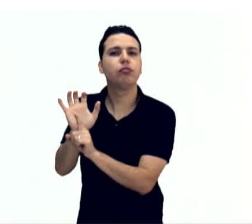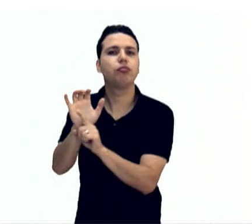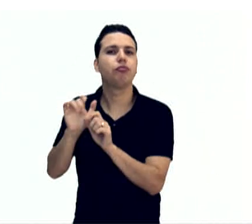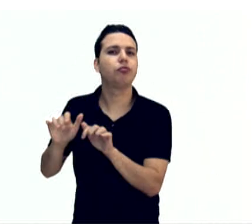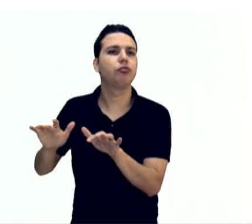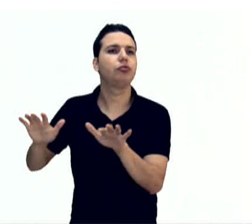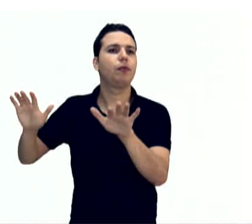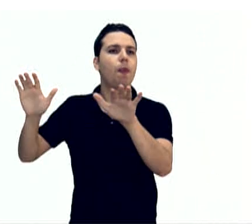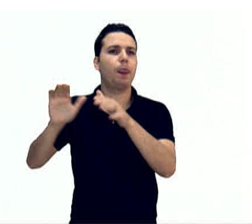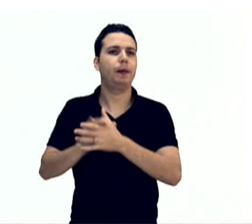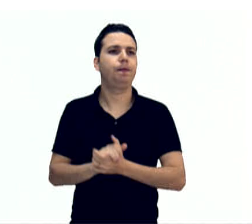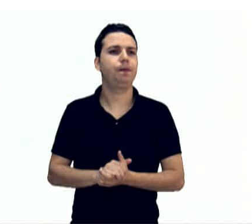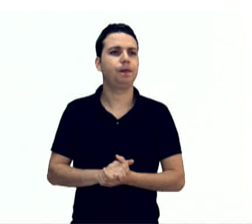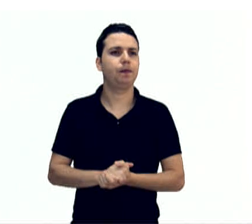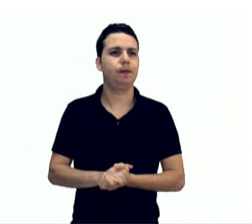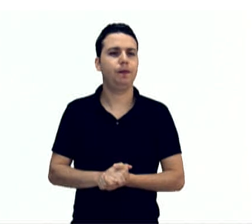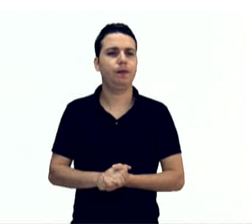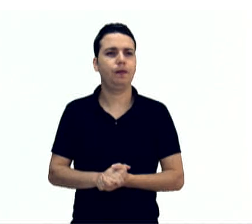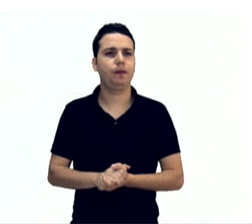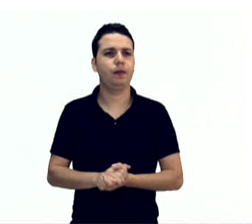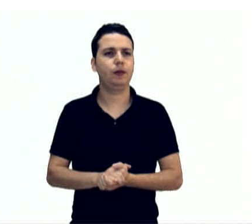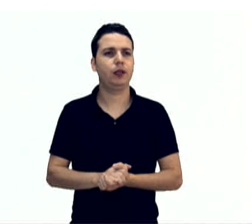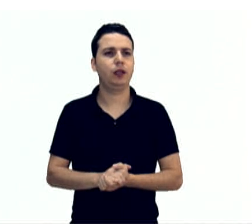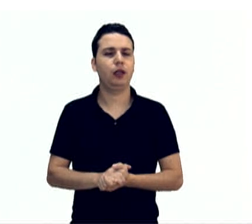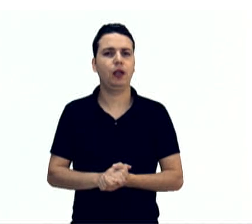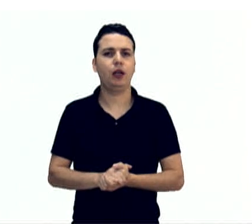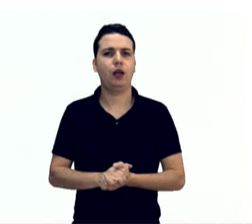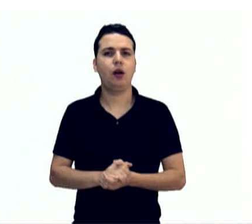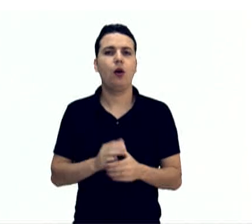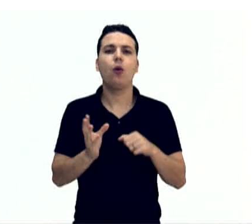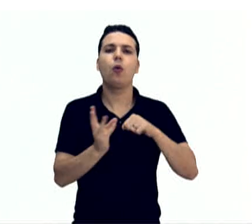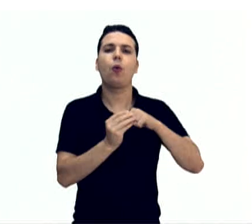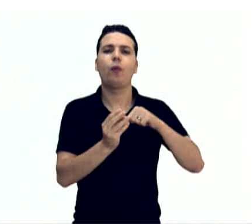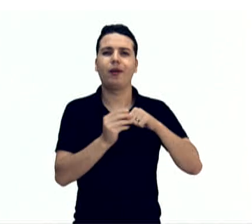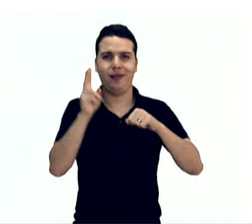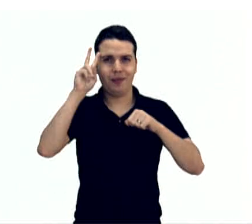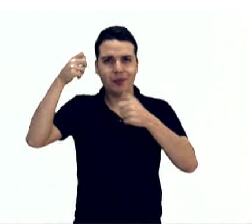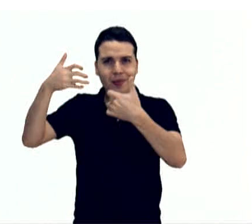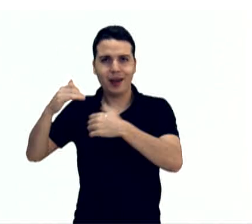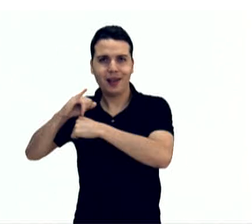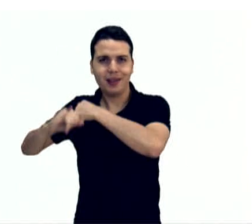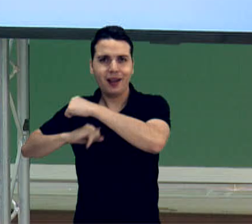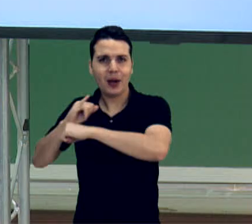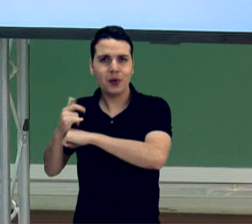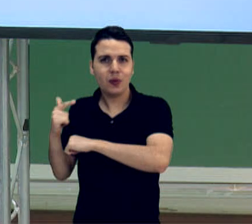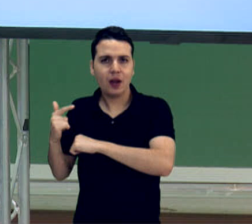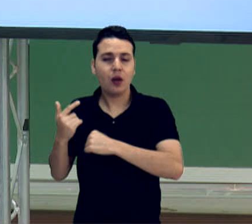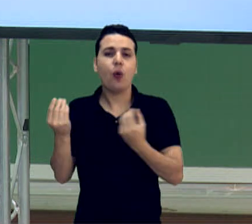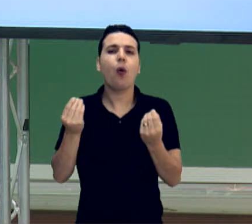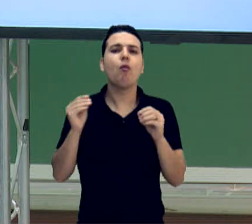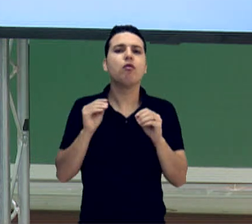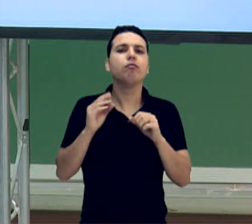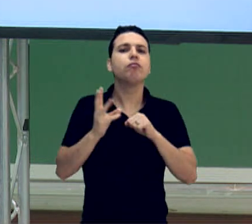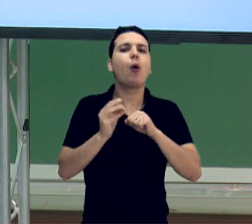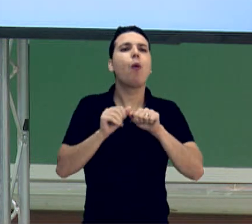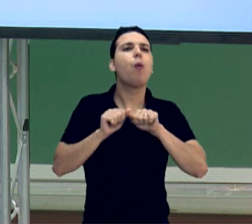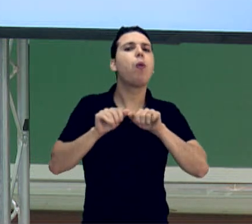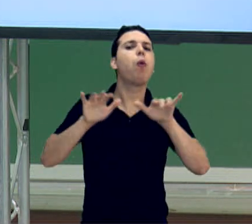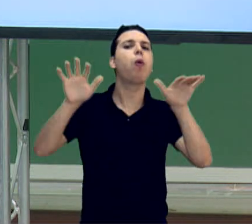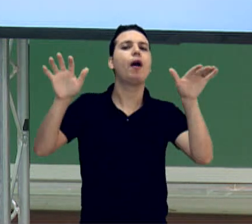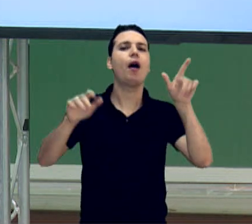desenvolvimento, a informação, o conhecimento era propagado pelas rádios. Então, as rádios